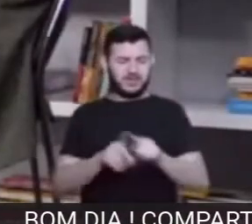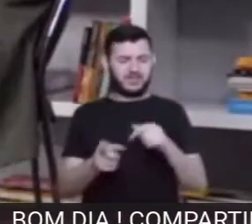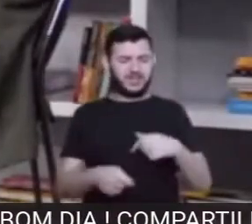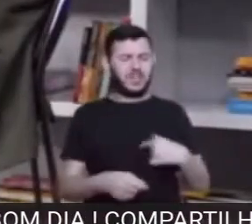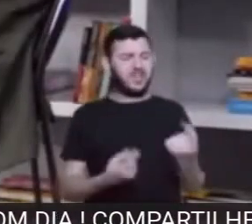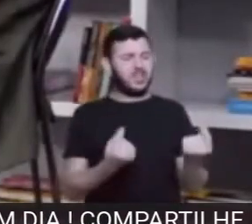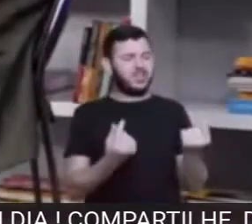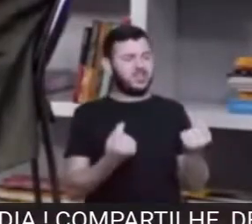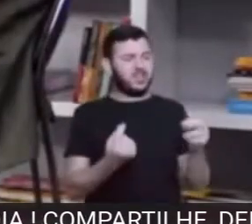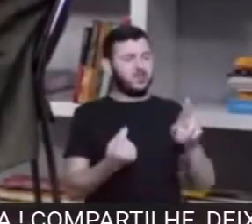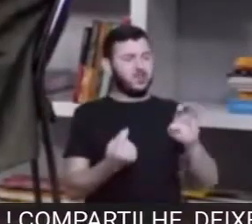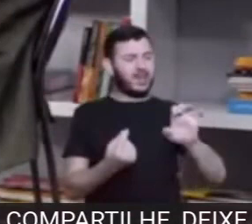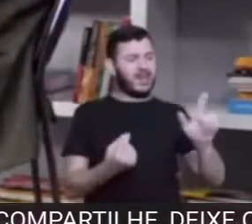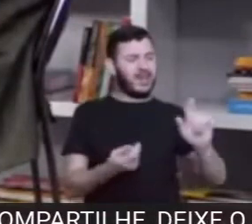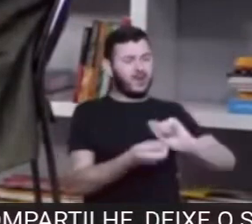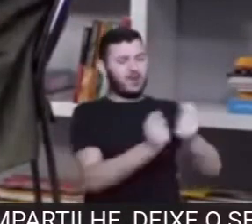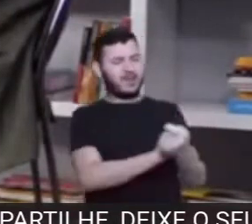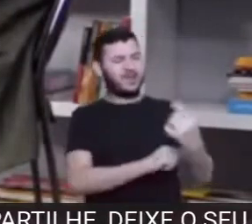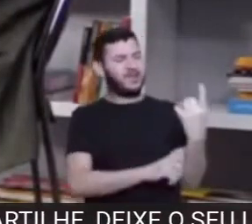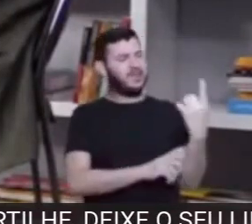a transação nas direto. Nossas moedas?